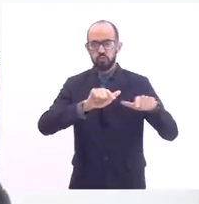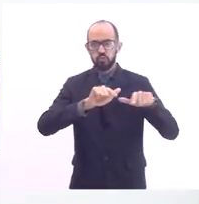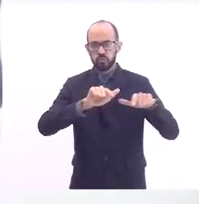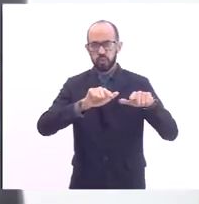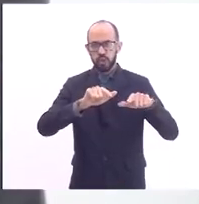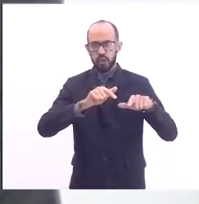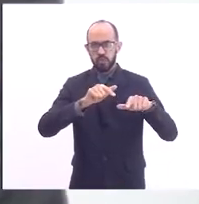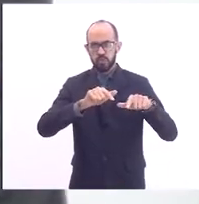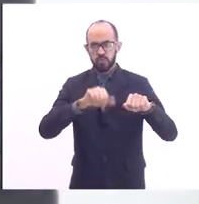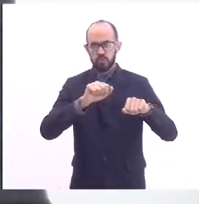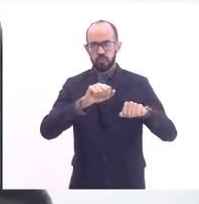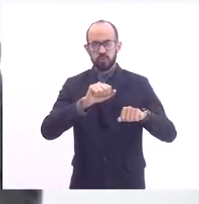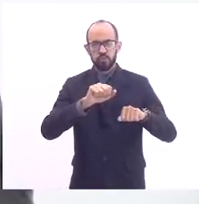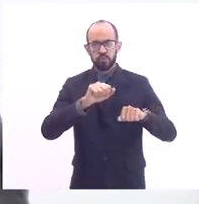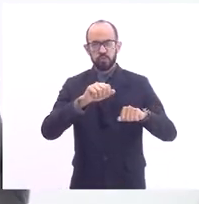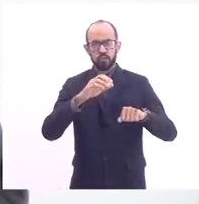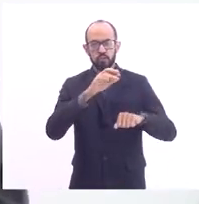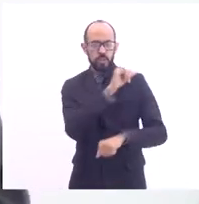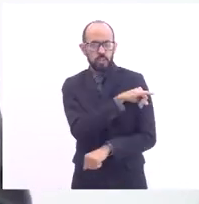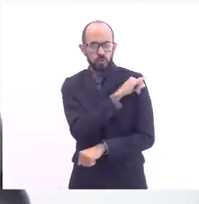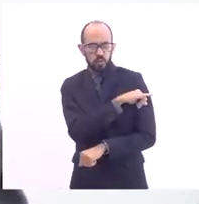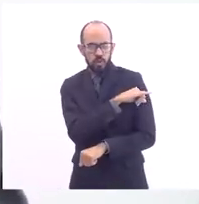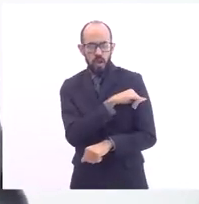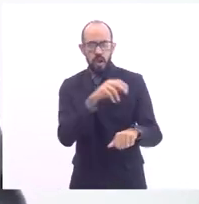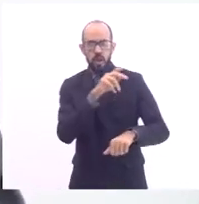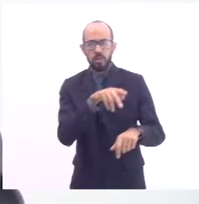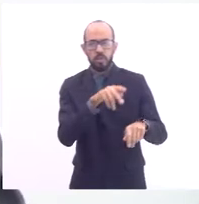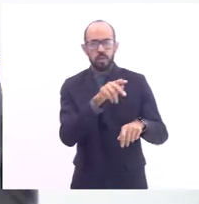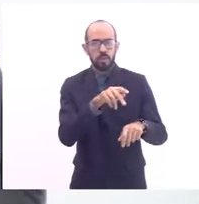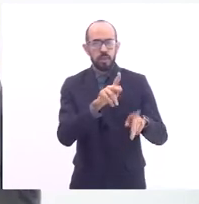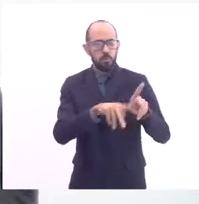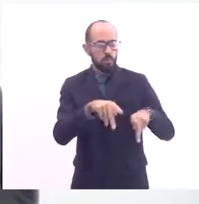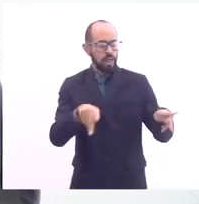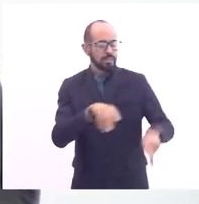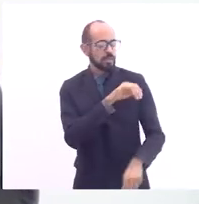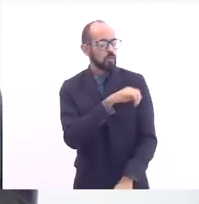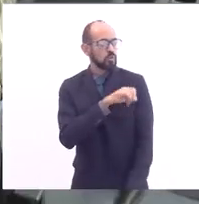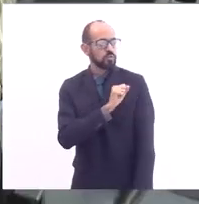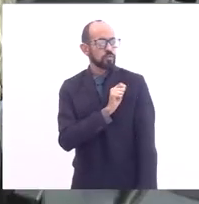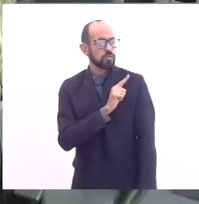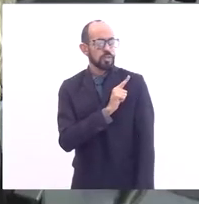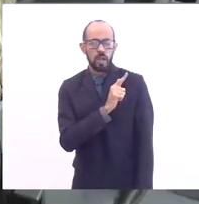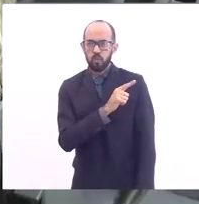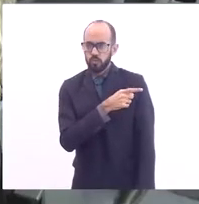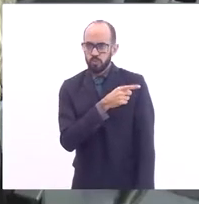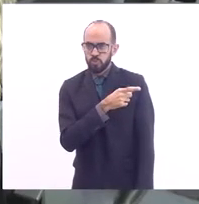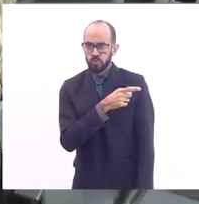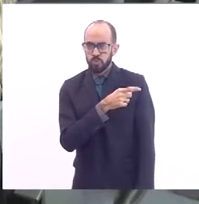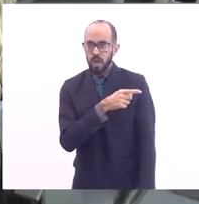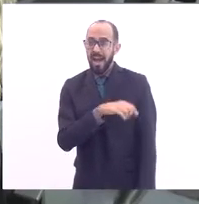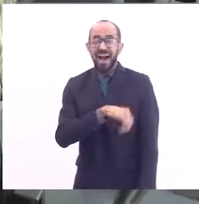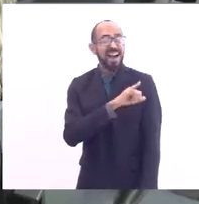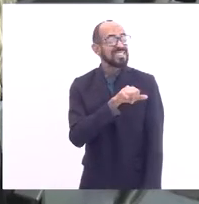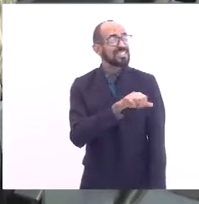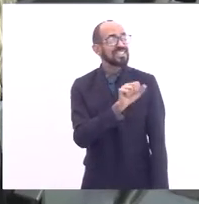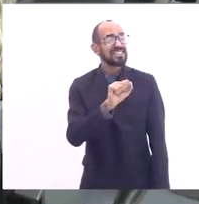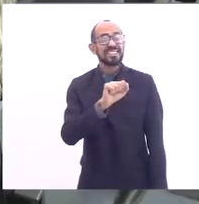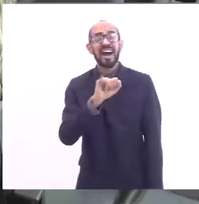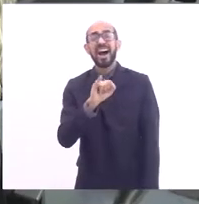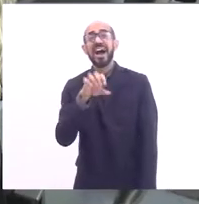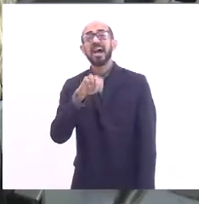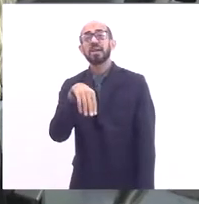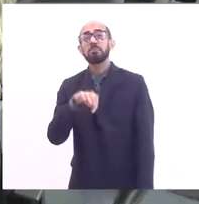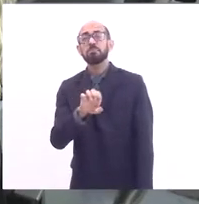População de São Gonçalo. Doutor Alfredo. Hein? É Jaime? Ah, é Jaime, né? Aqui